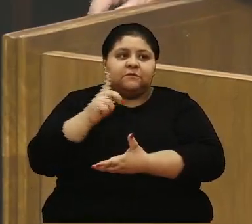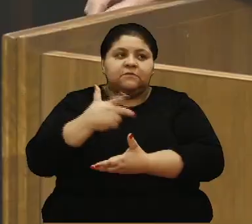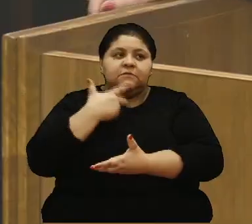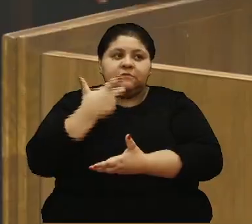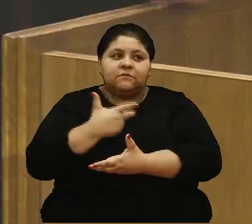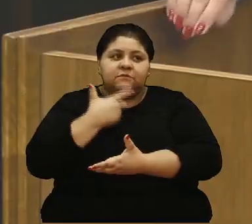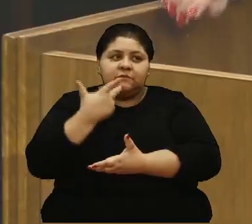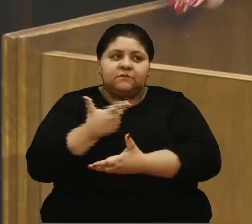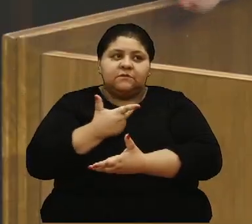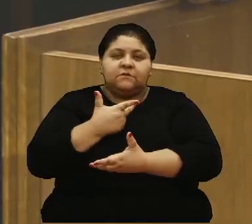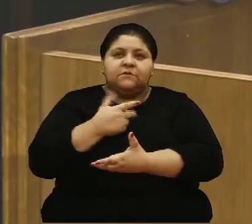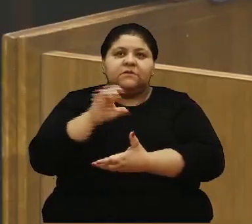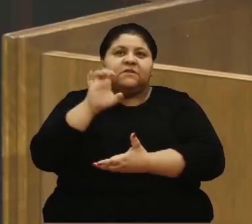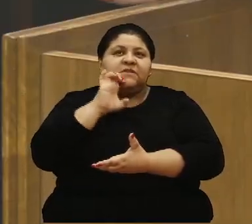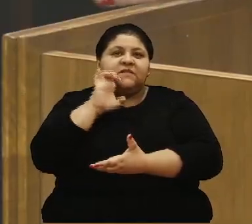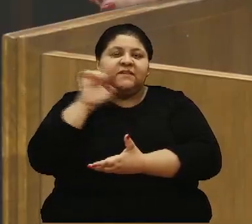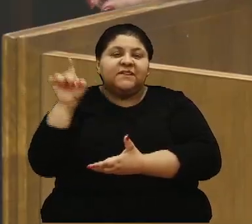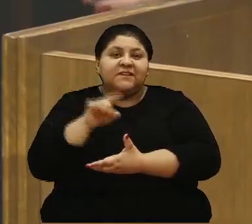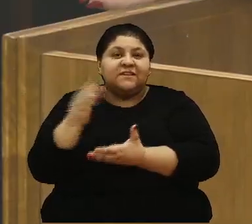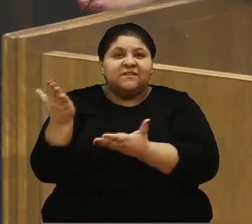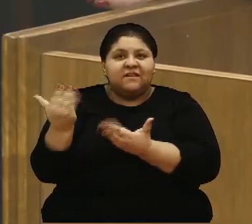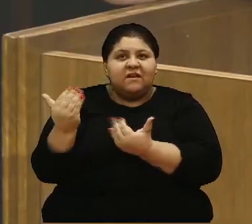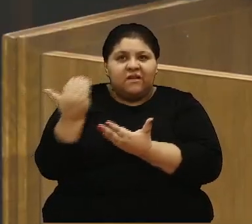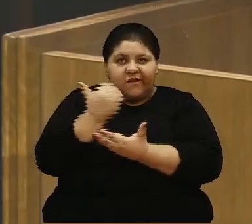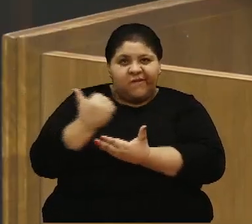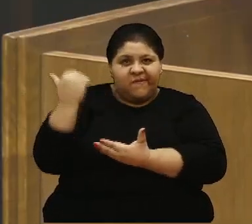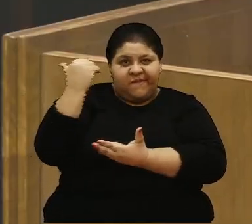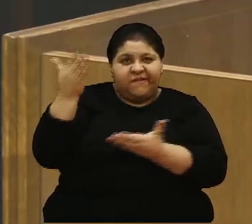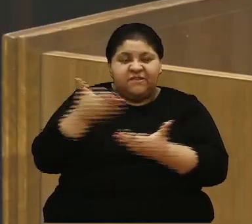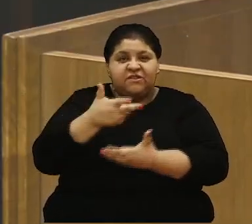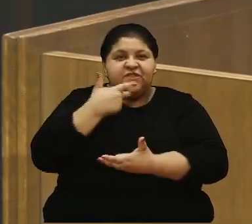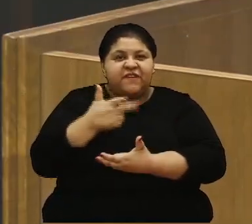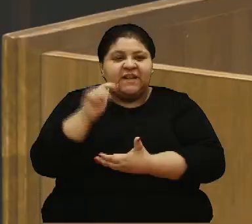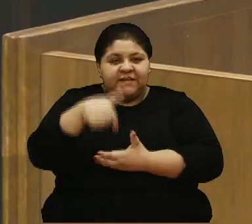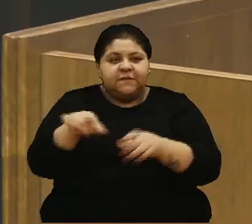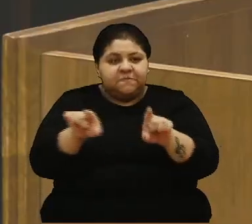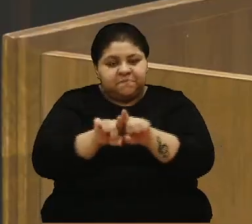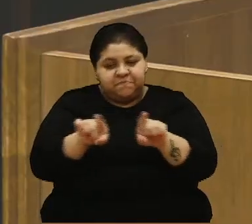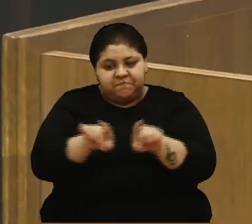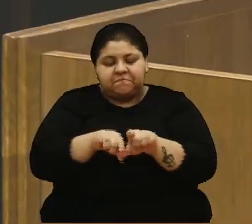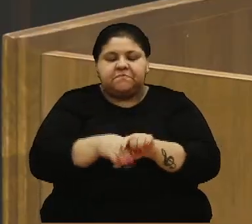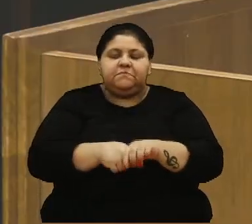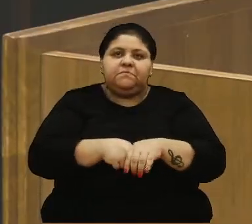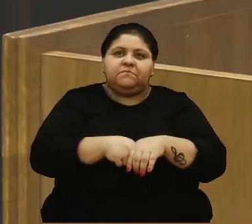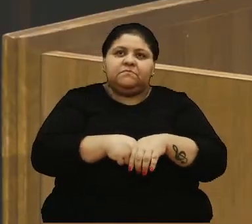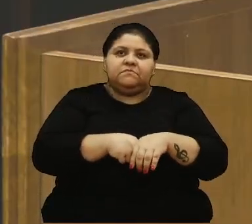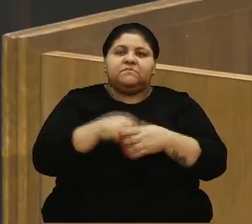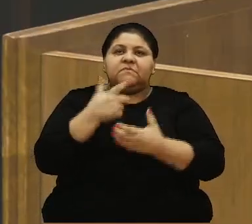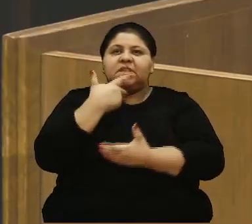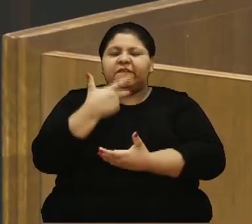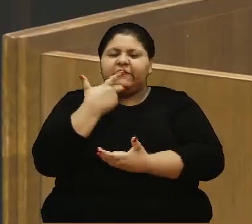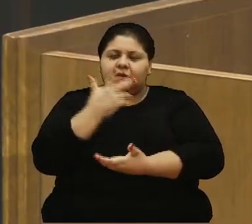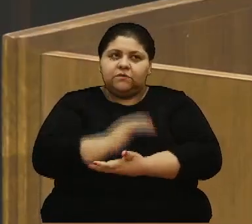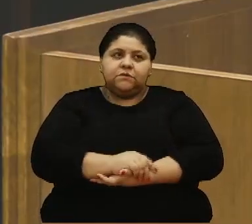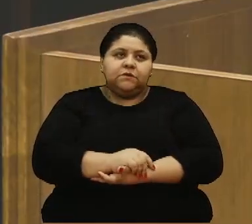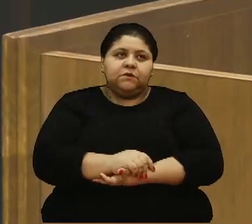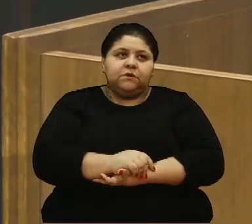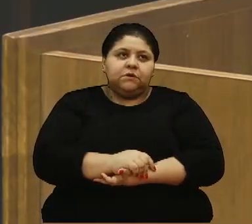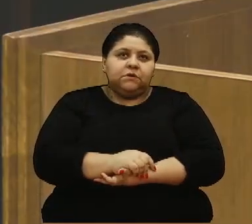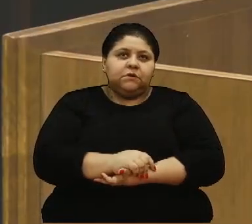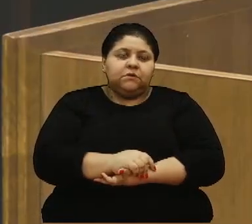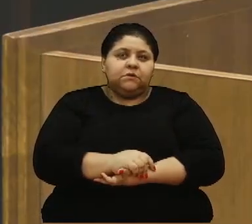inclusive da Estela, que é uma jovem superdotada, já falei sobre ela aqui também, e ela disse